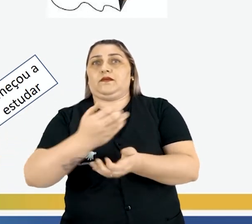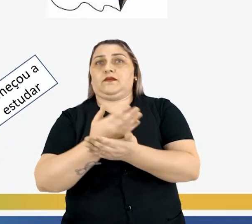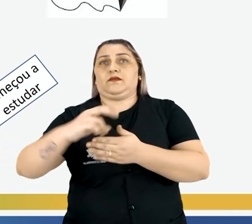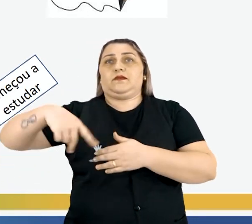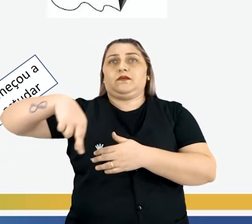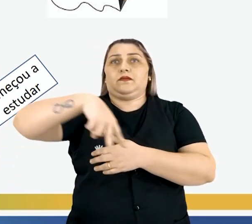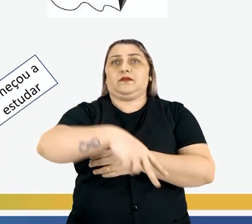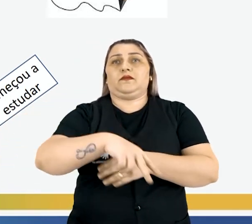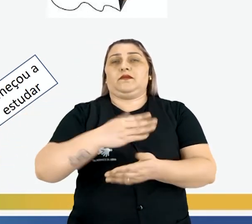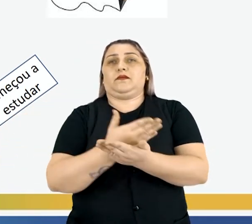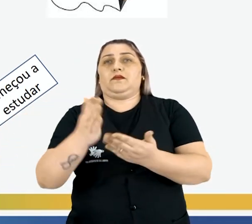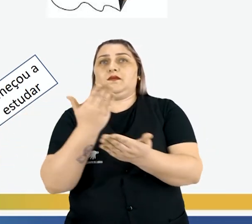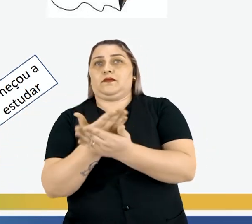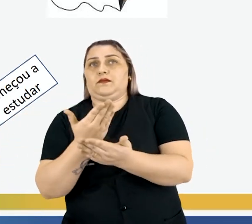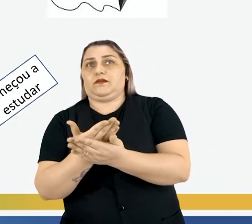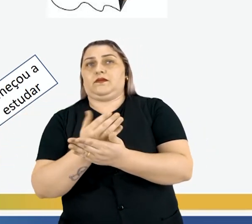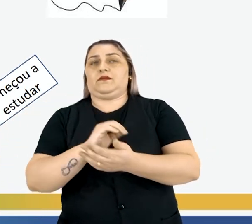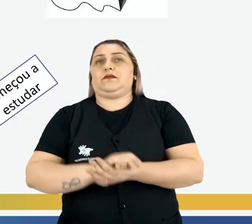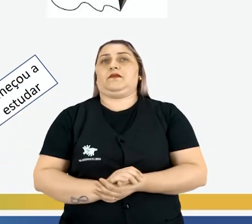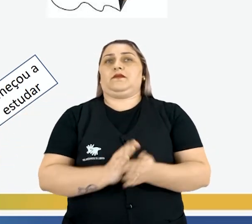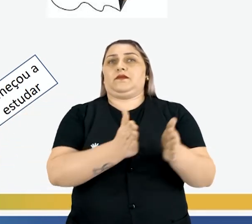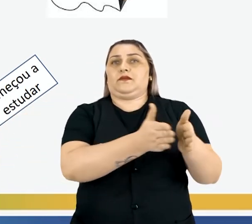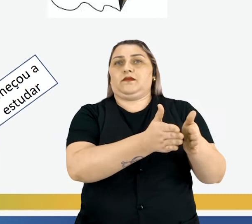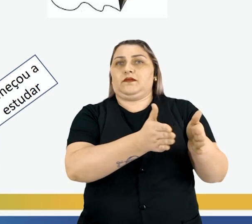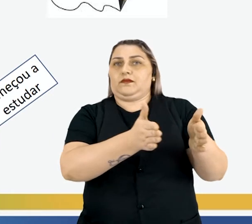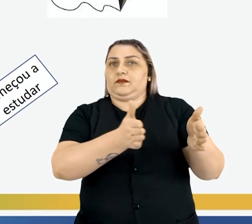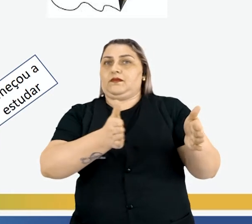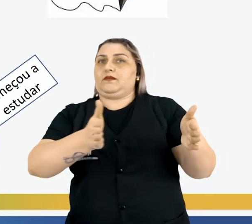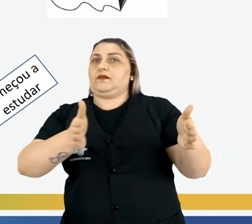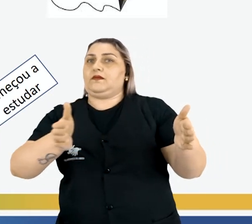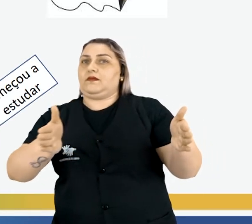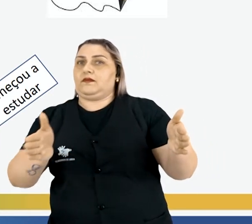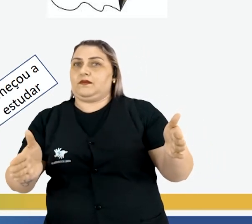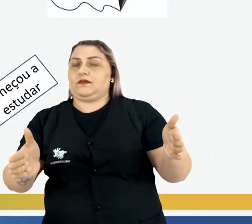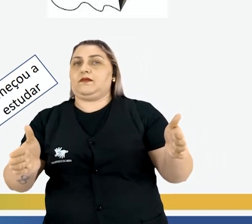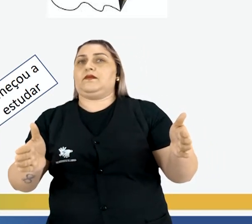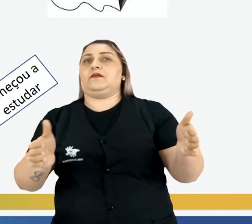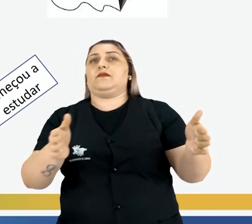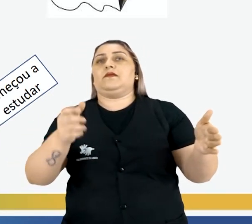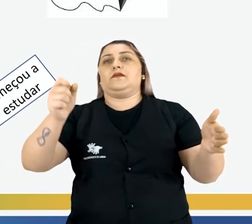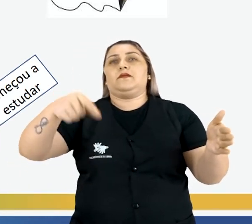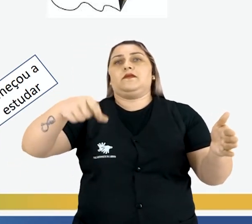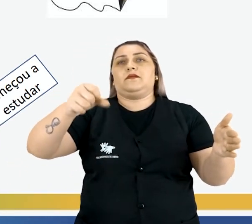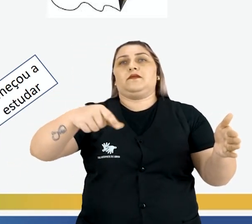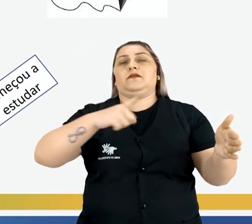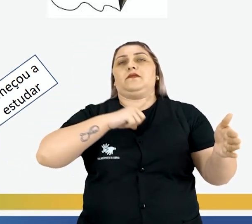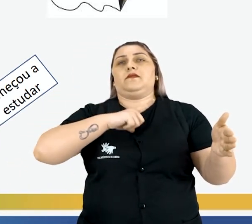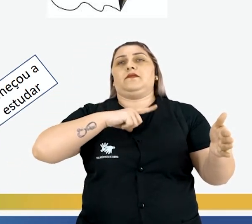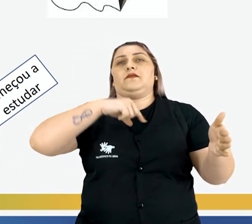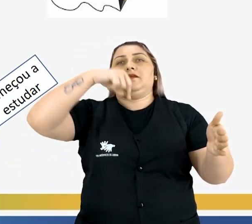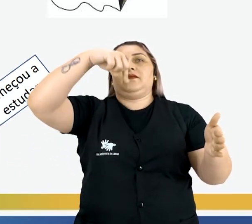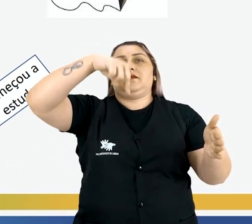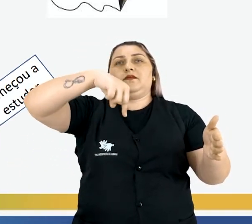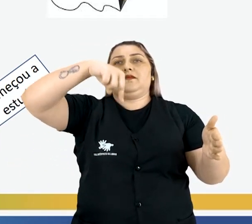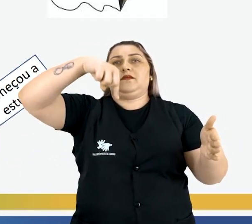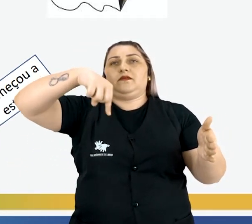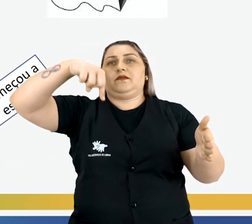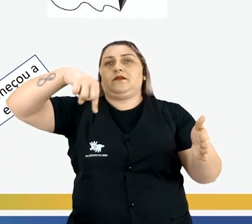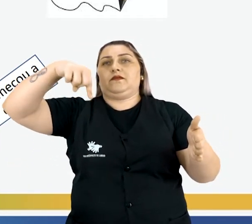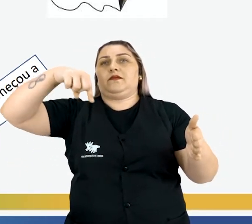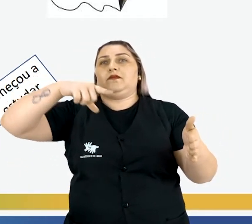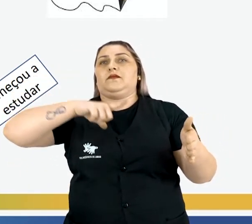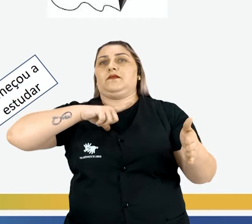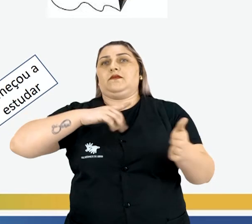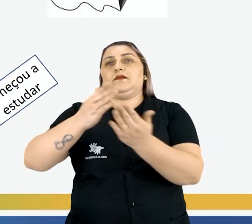estudar. Então, vamos lá. Na reta, aí na retinha azul, né, tem as setas. Aí tem ali um